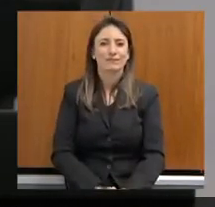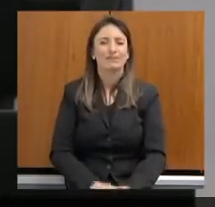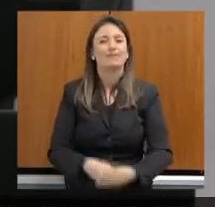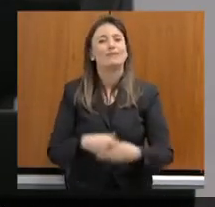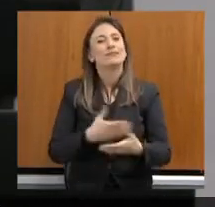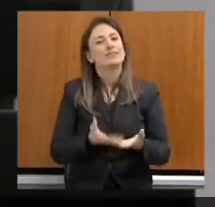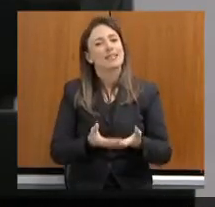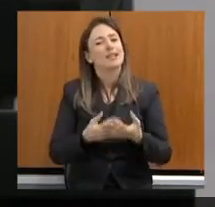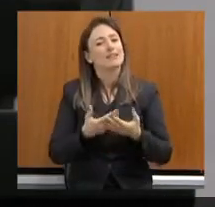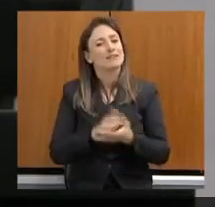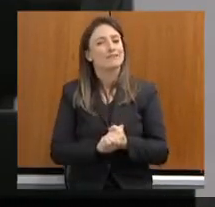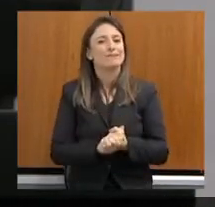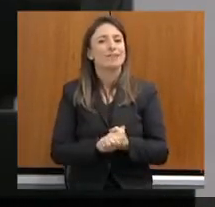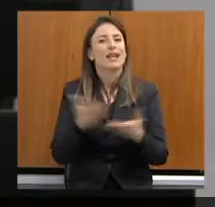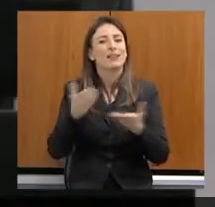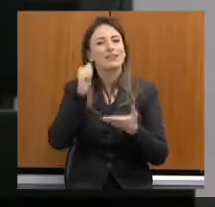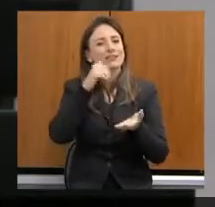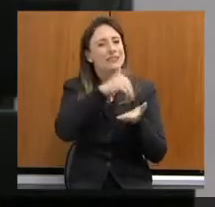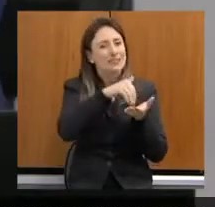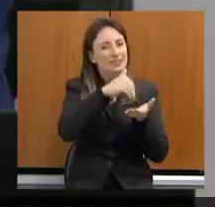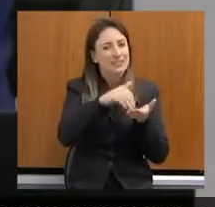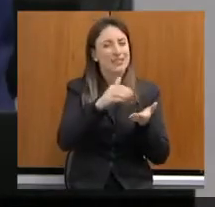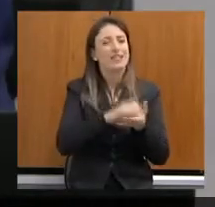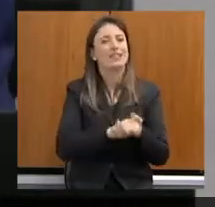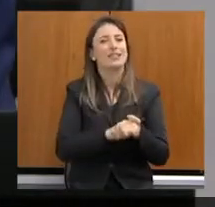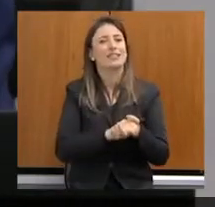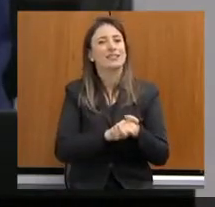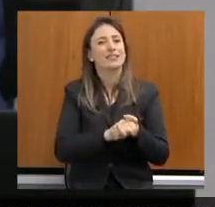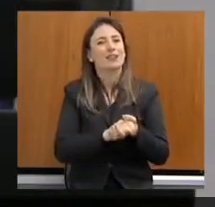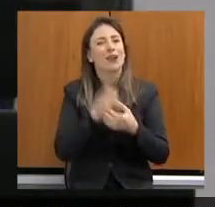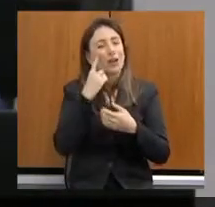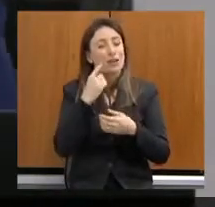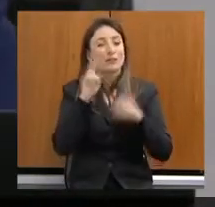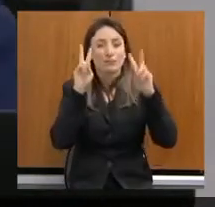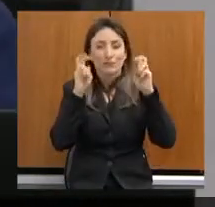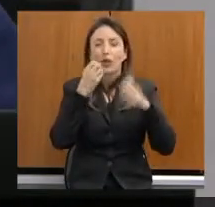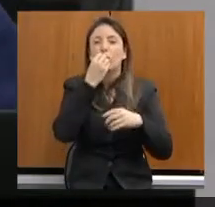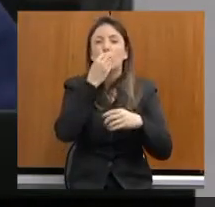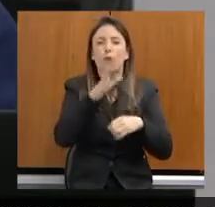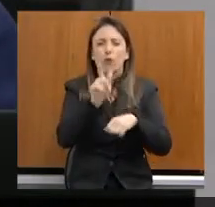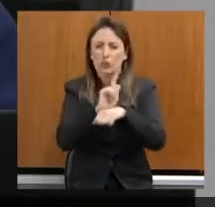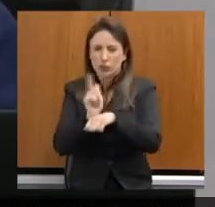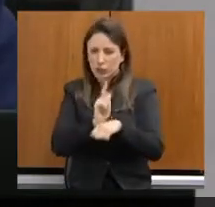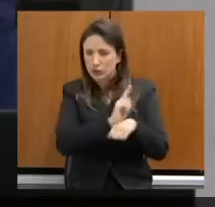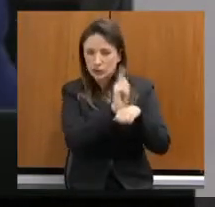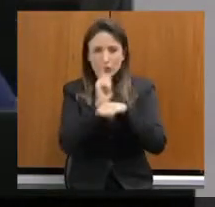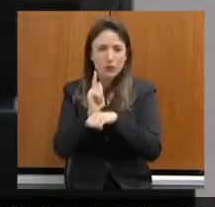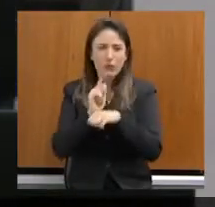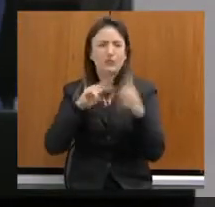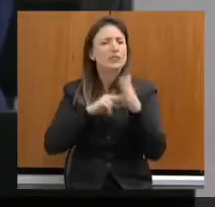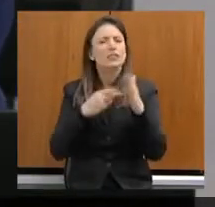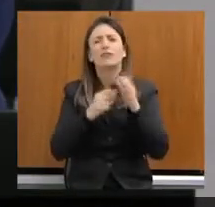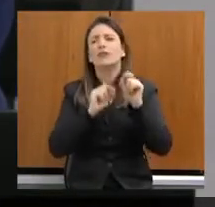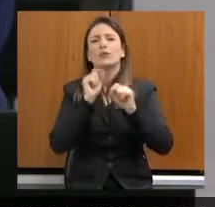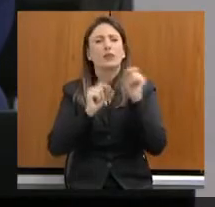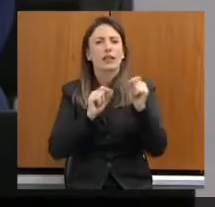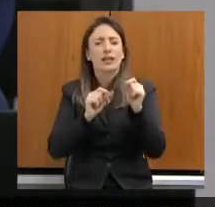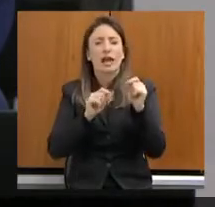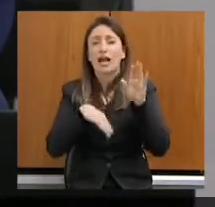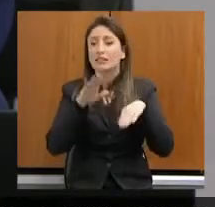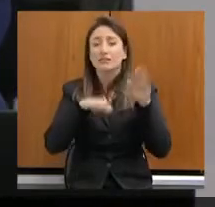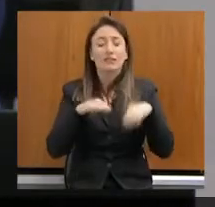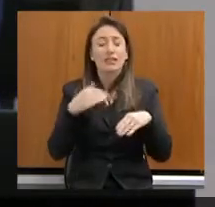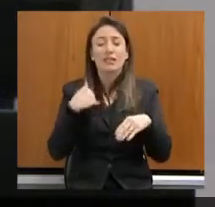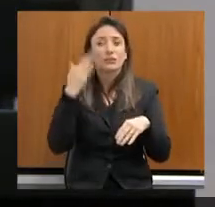formular os seus questionamentos secretária o bom gestor é aquele que mesmo não tomando conhecimento